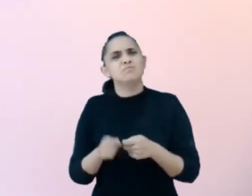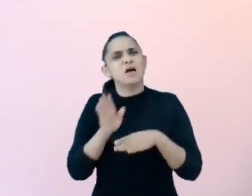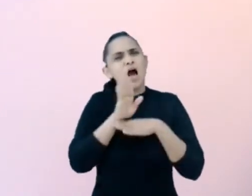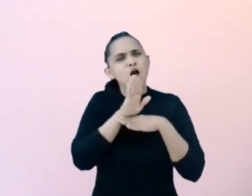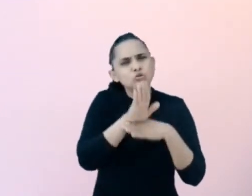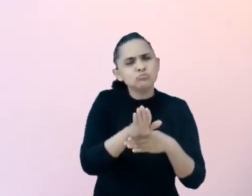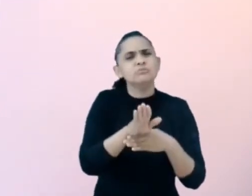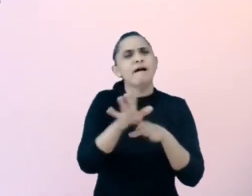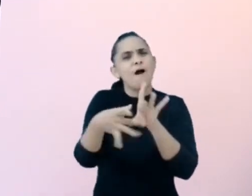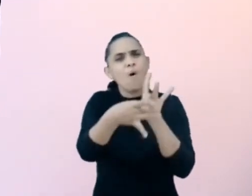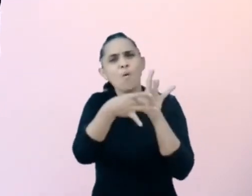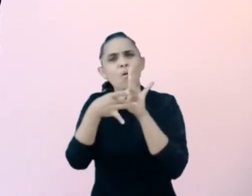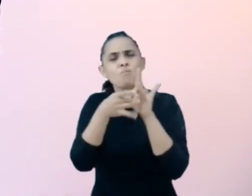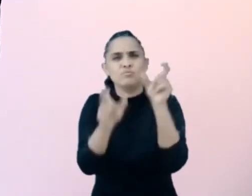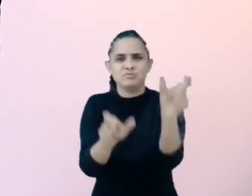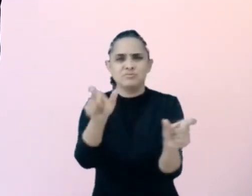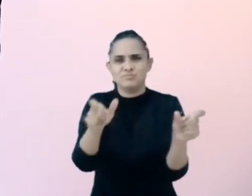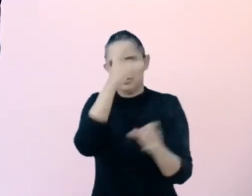nosso próximo.